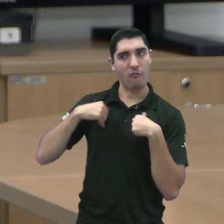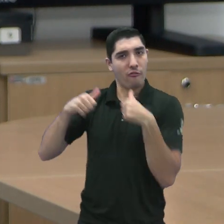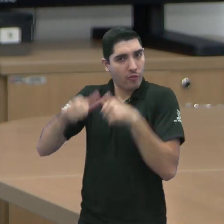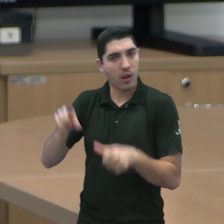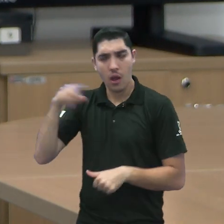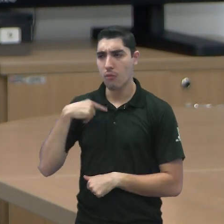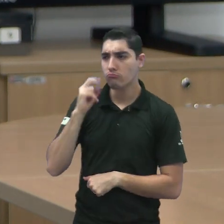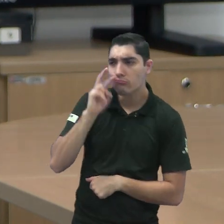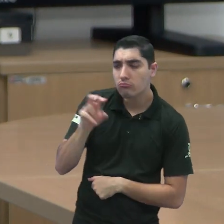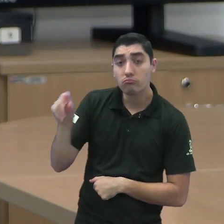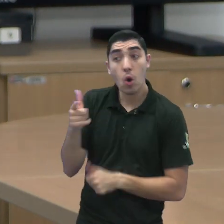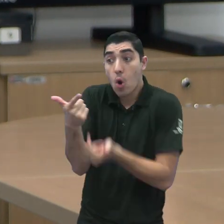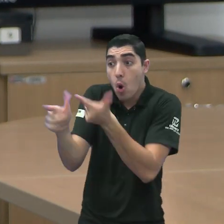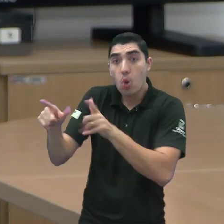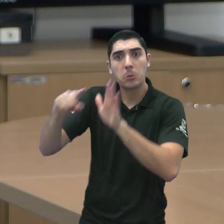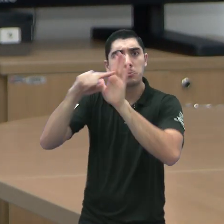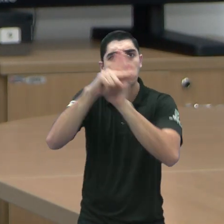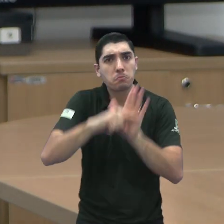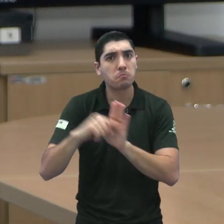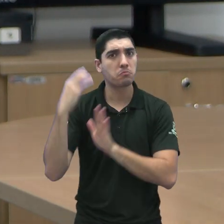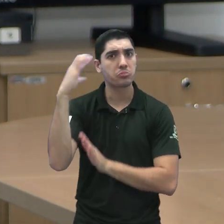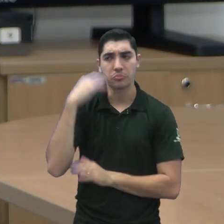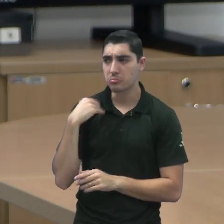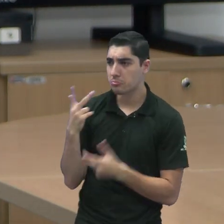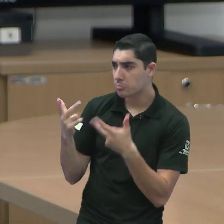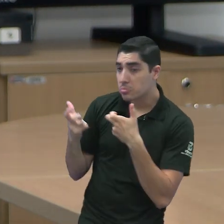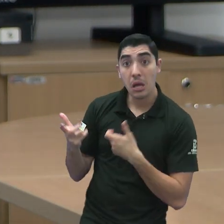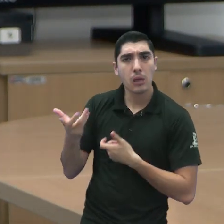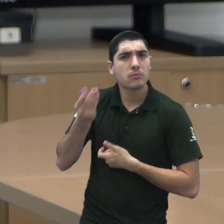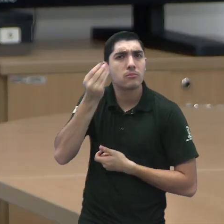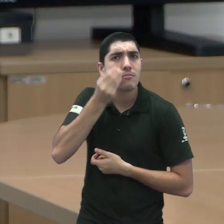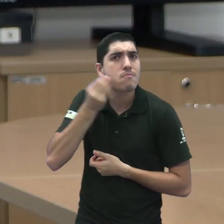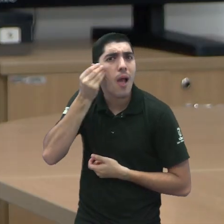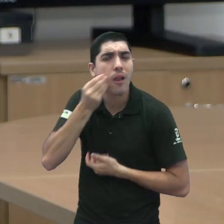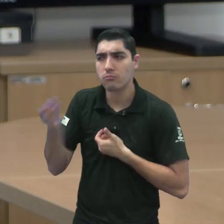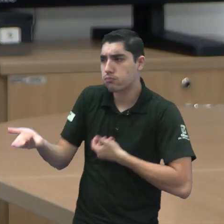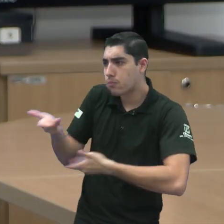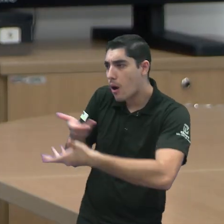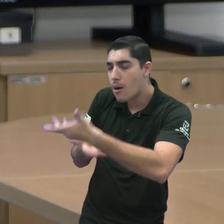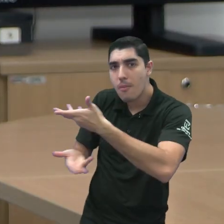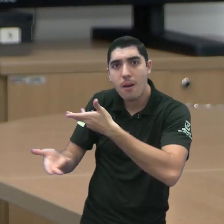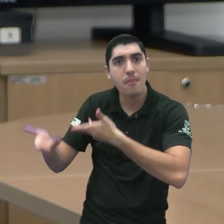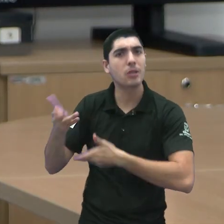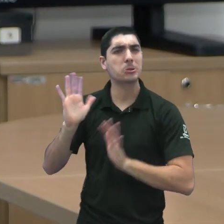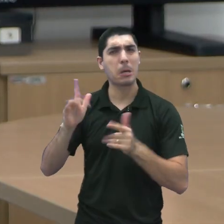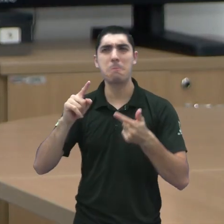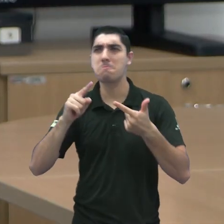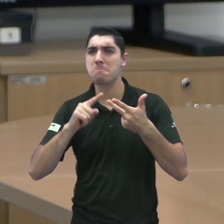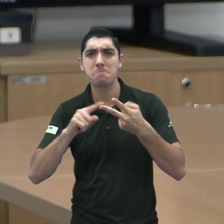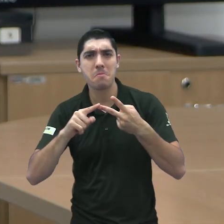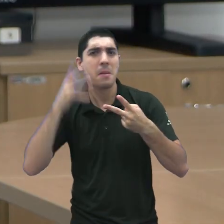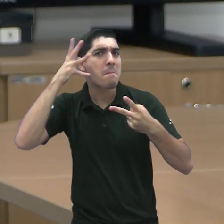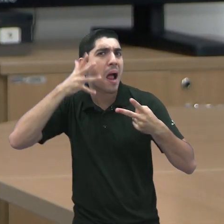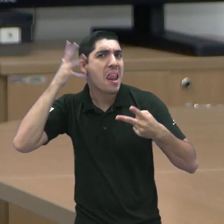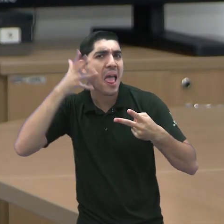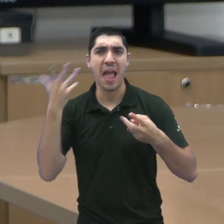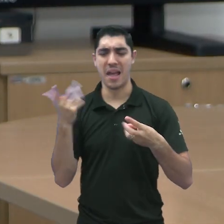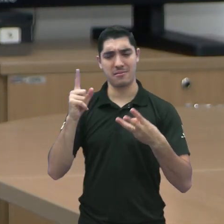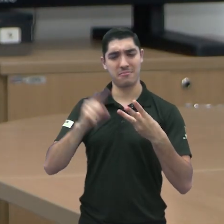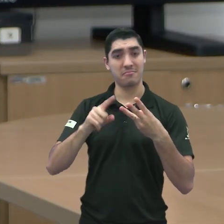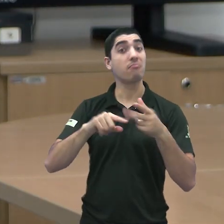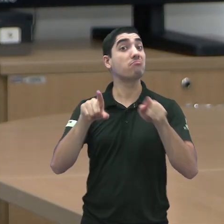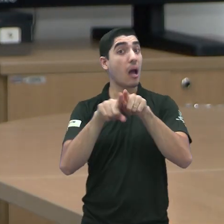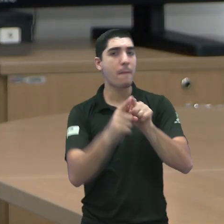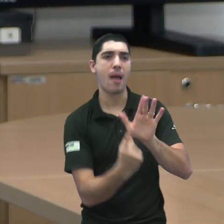comunitária, em que tinha outros pesquisadores também, né, que trocavam experiências, tivemos palestras,